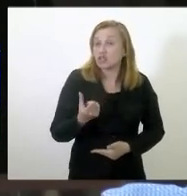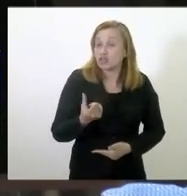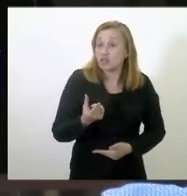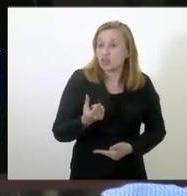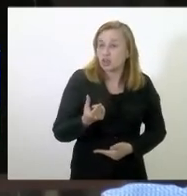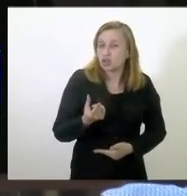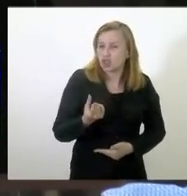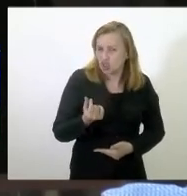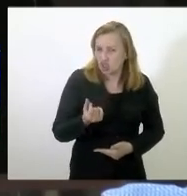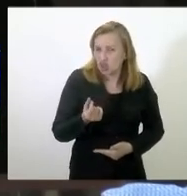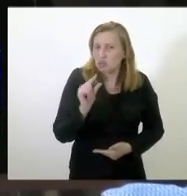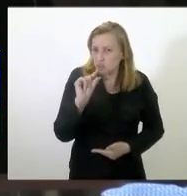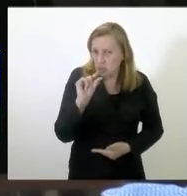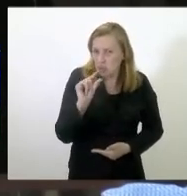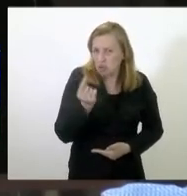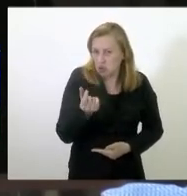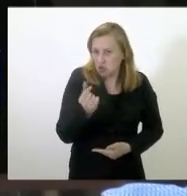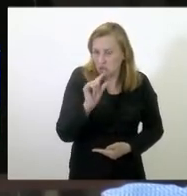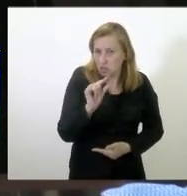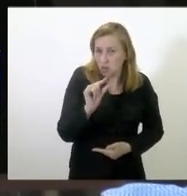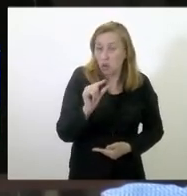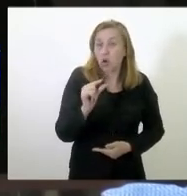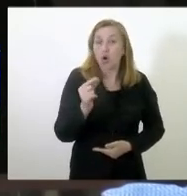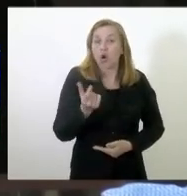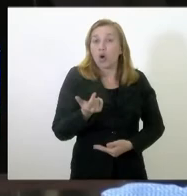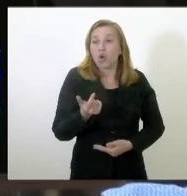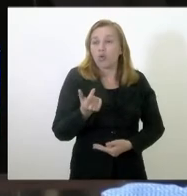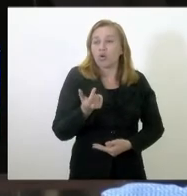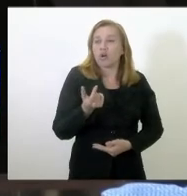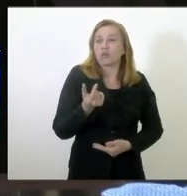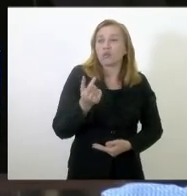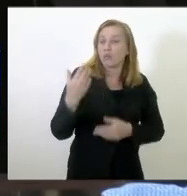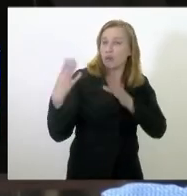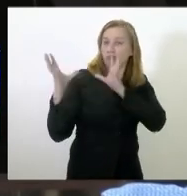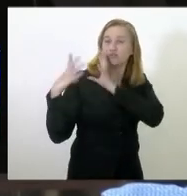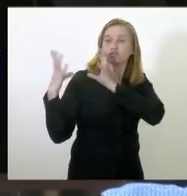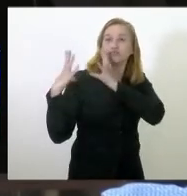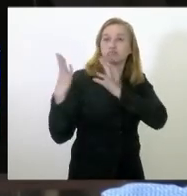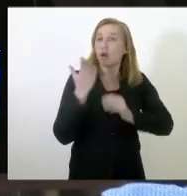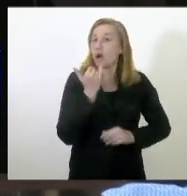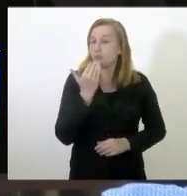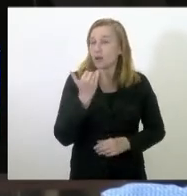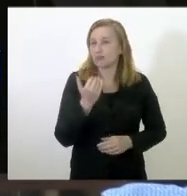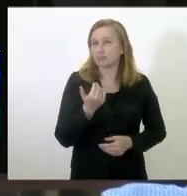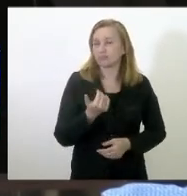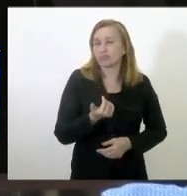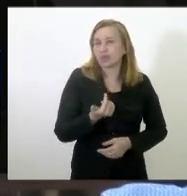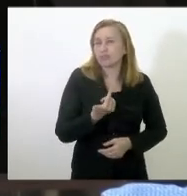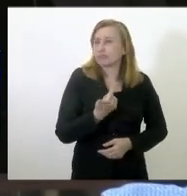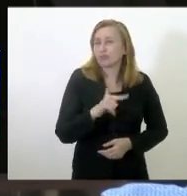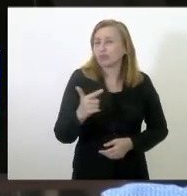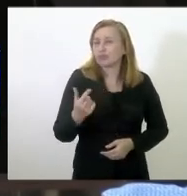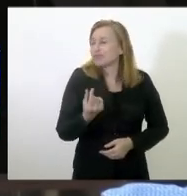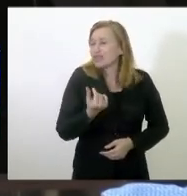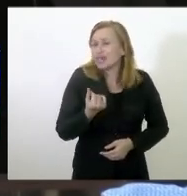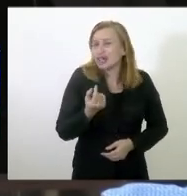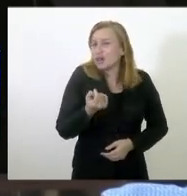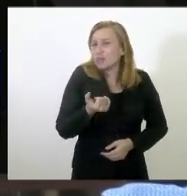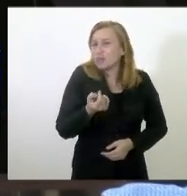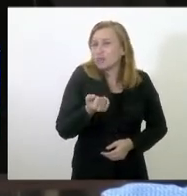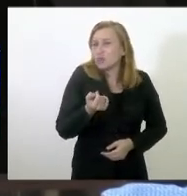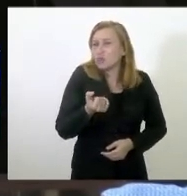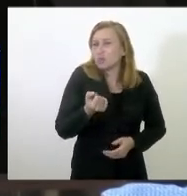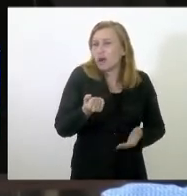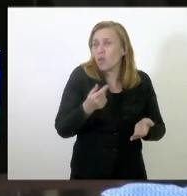são poucas, uma bolsa alimentação, uma cesta básica, sequer tem dinheiro